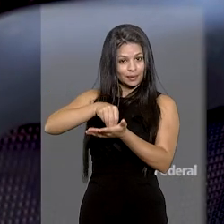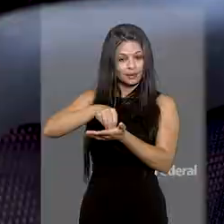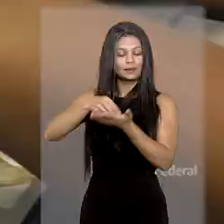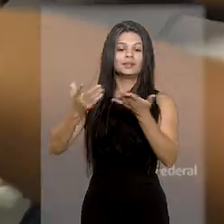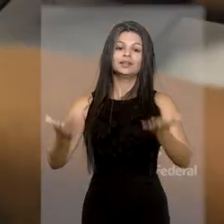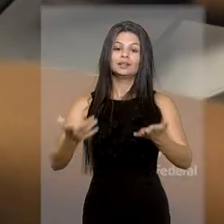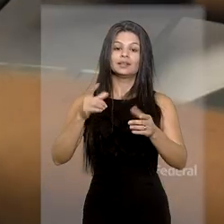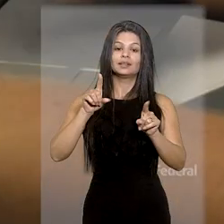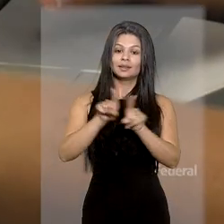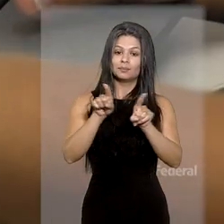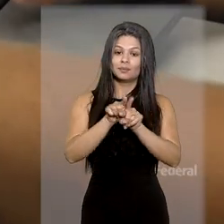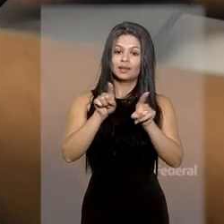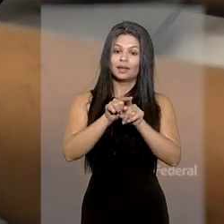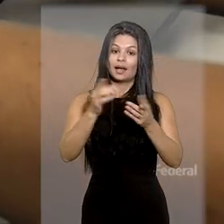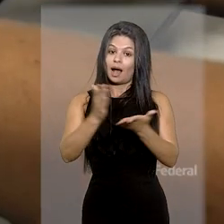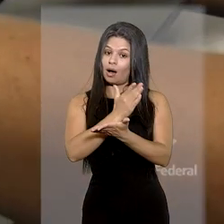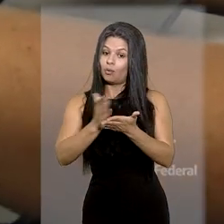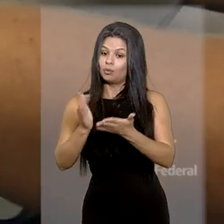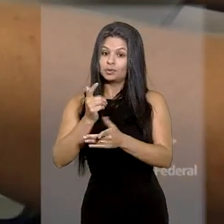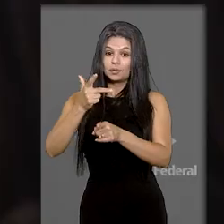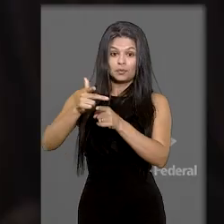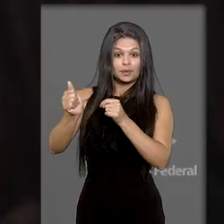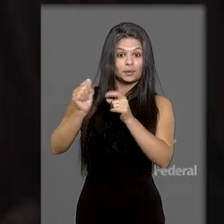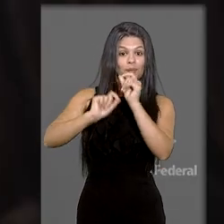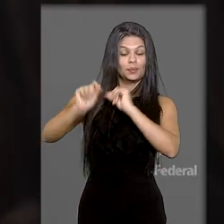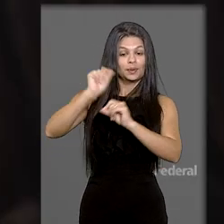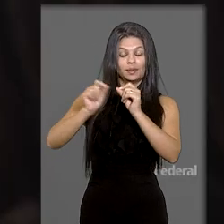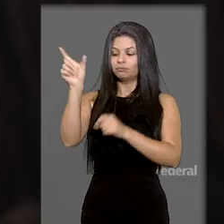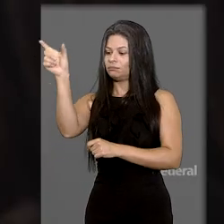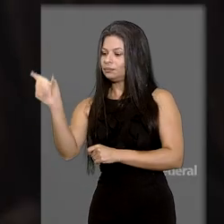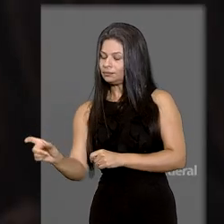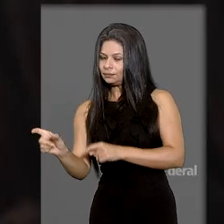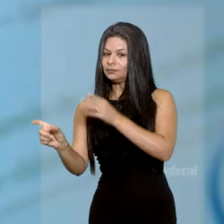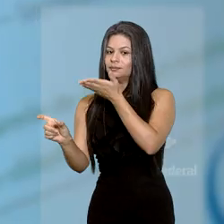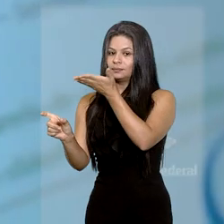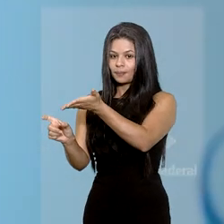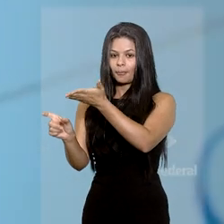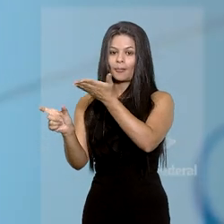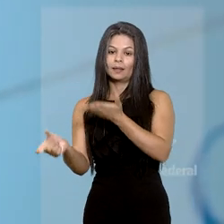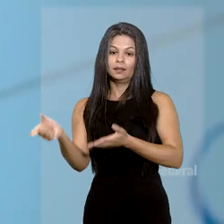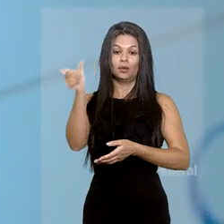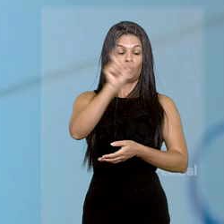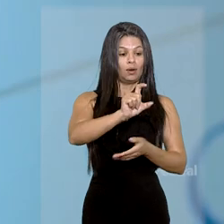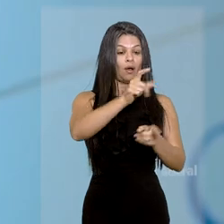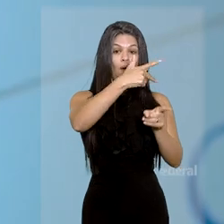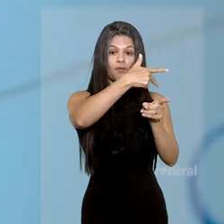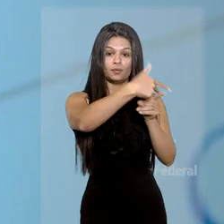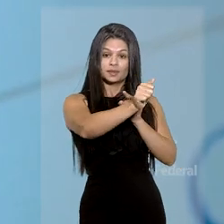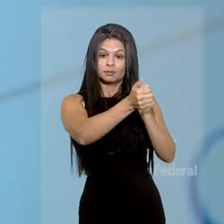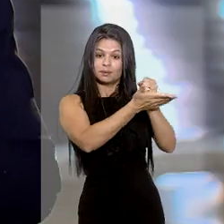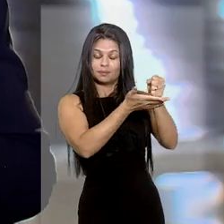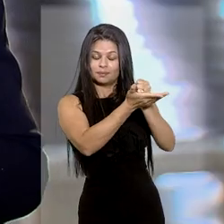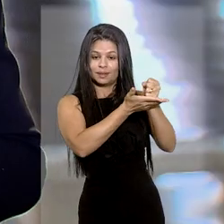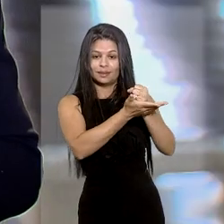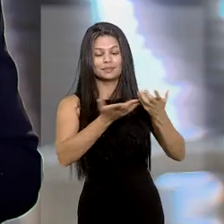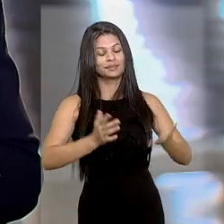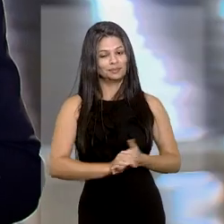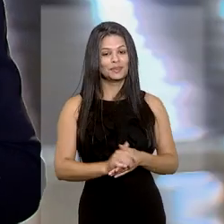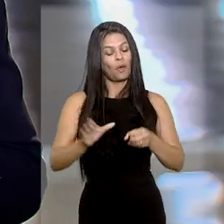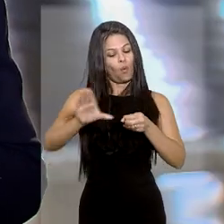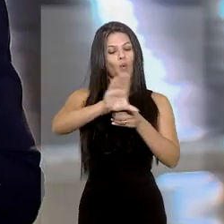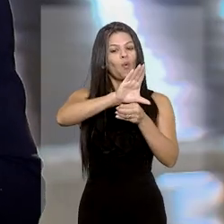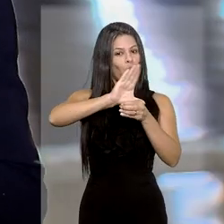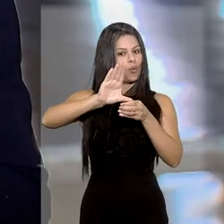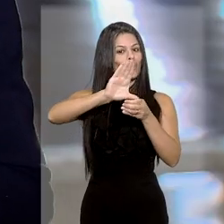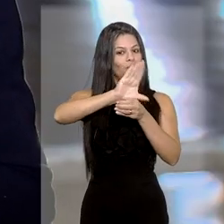ao cargo e que integra os vencimentos do titular não podendo ser incorporada ao vencimento básico dessa forma